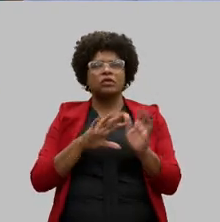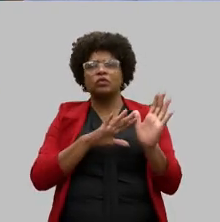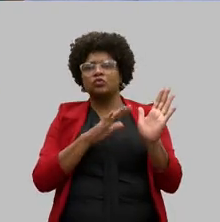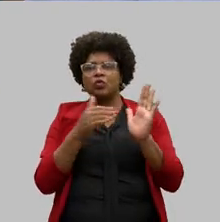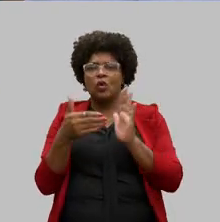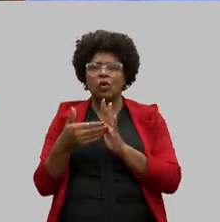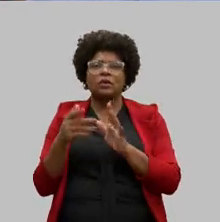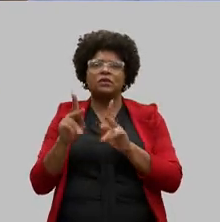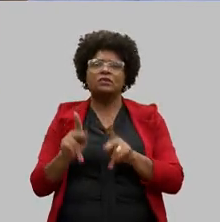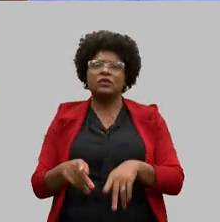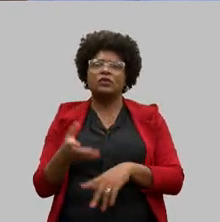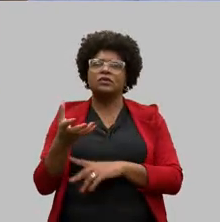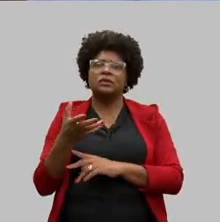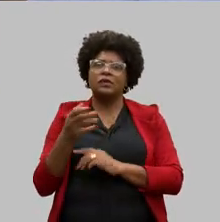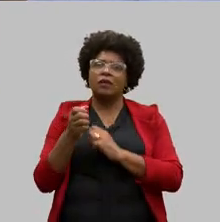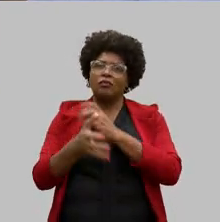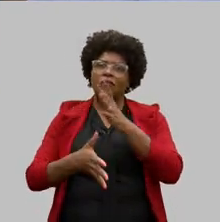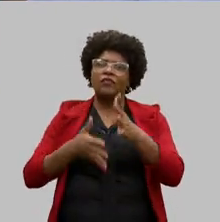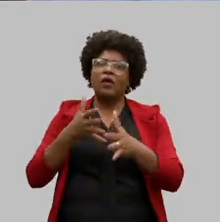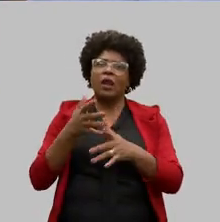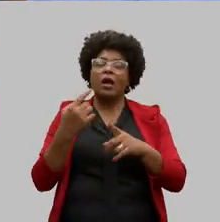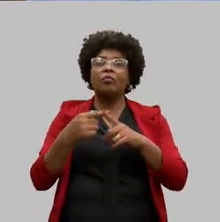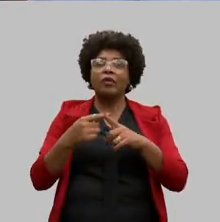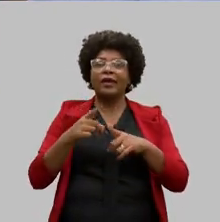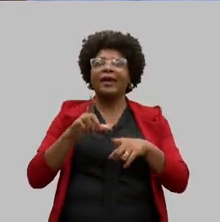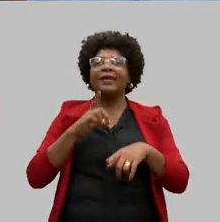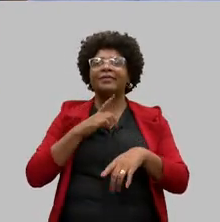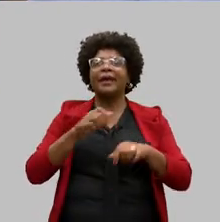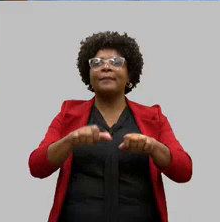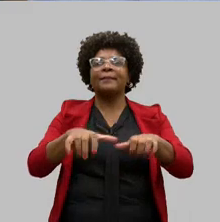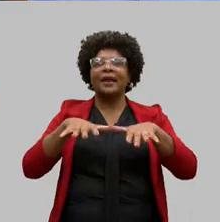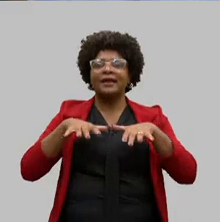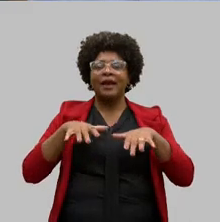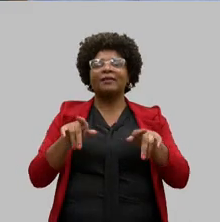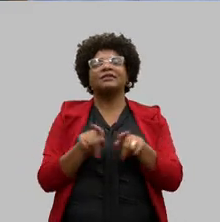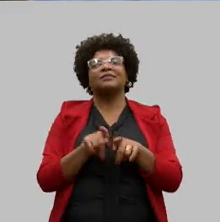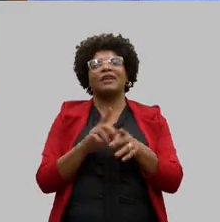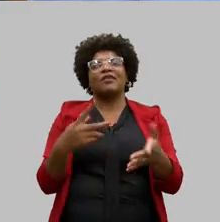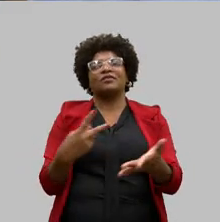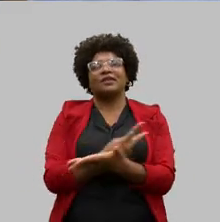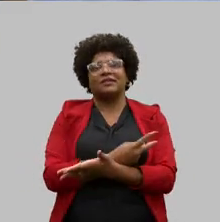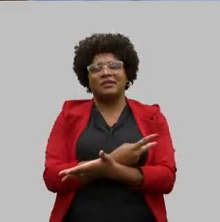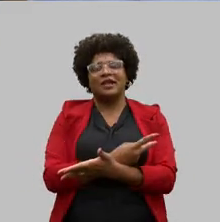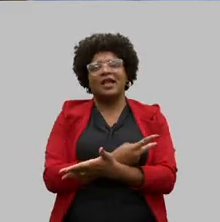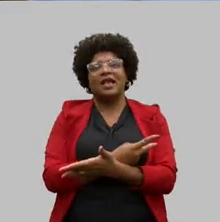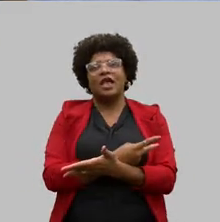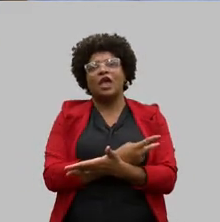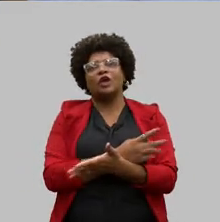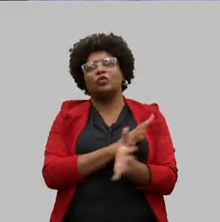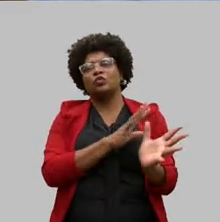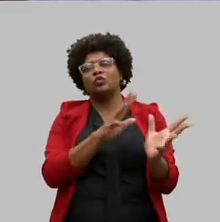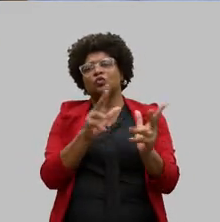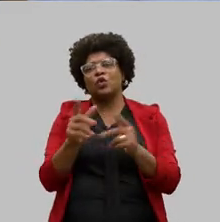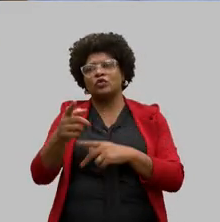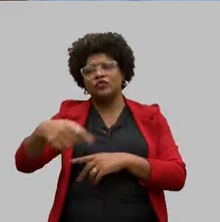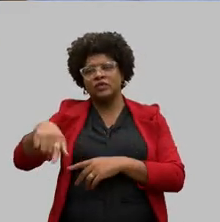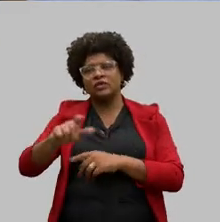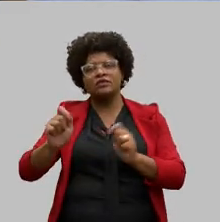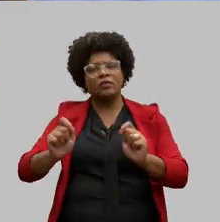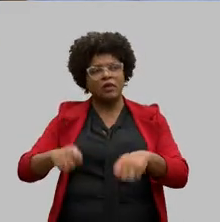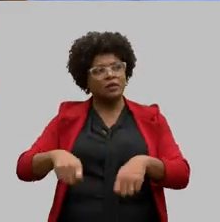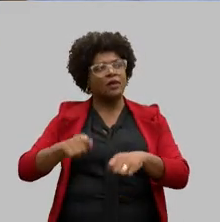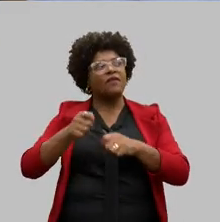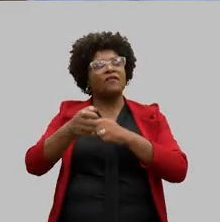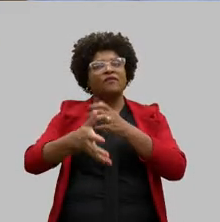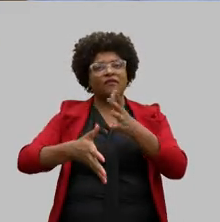dar andamento que nós também temos plenário e andamento aqui paralelo de maneira que todo mundo de maneira objetiva consiga expressar a